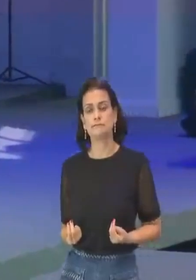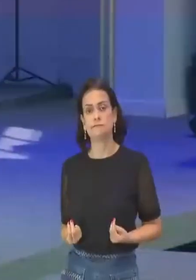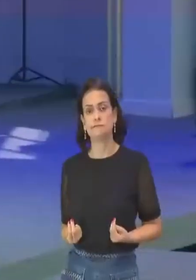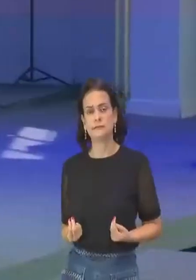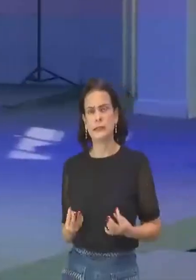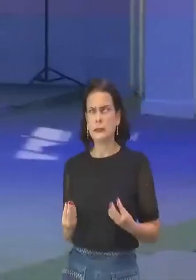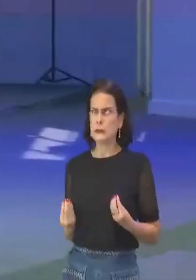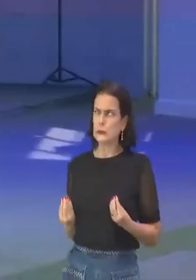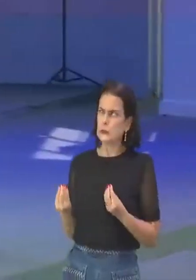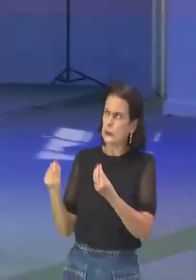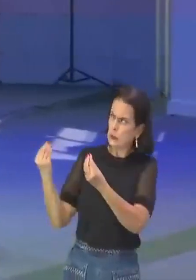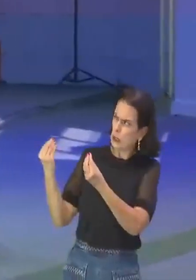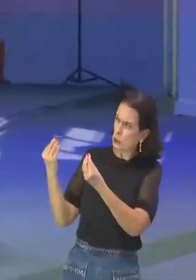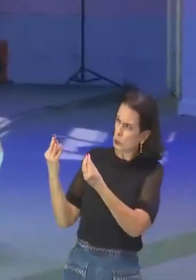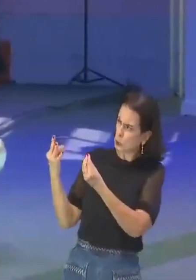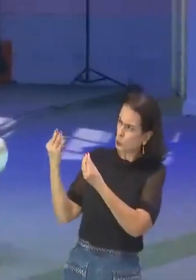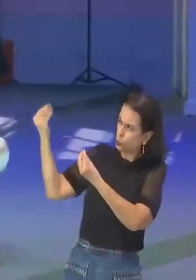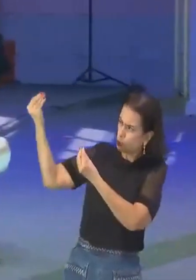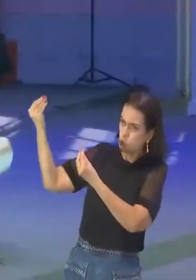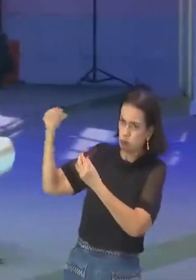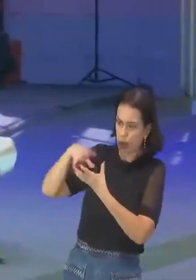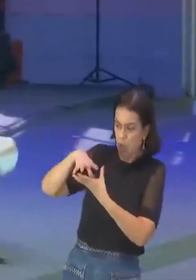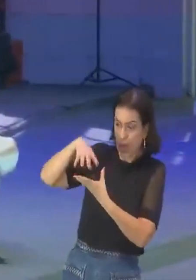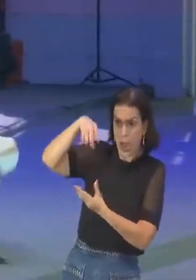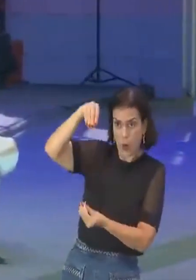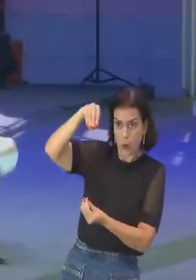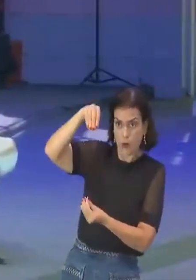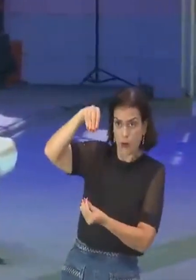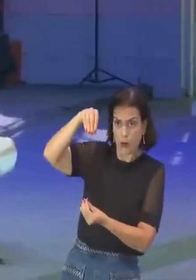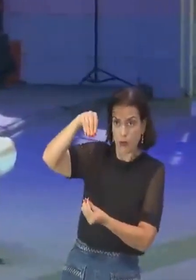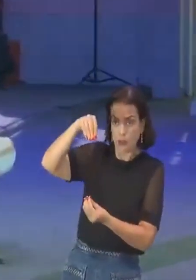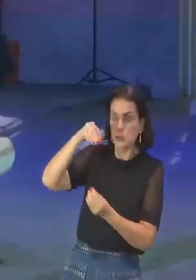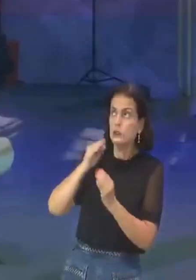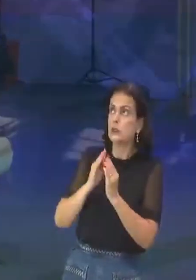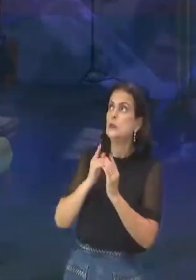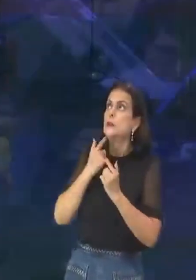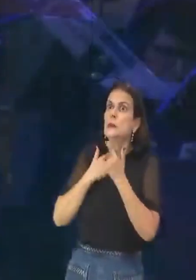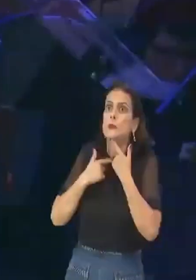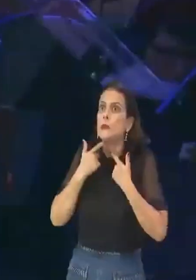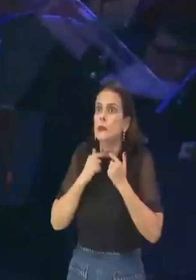Entregar tudo. A nossa alma, ela anseia por isso.